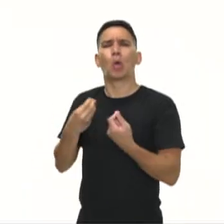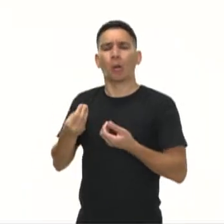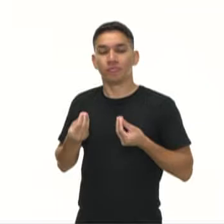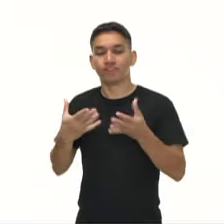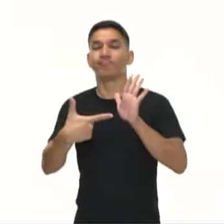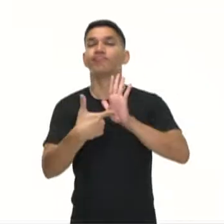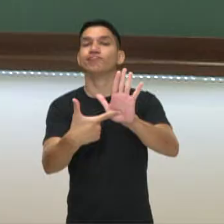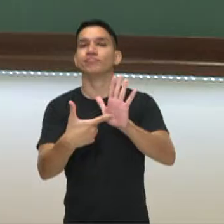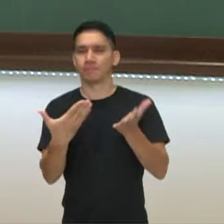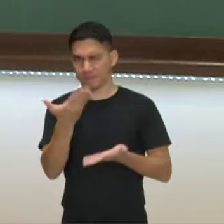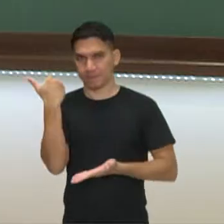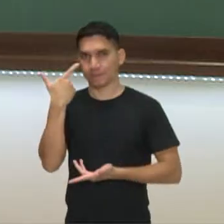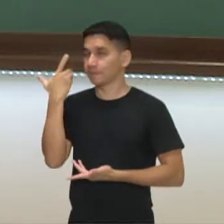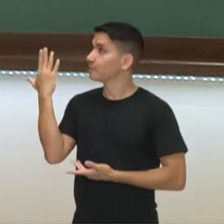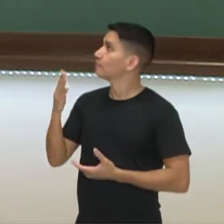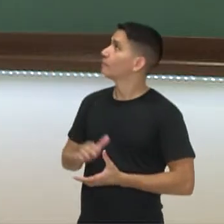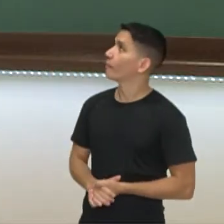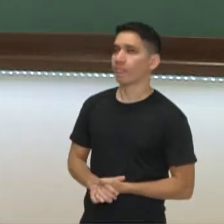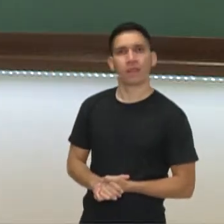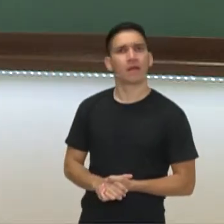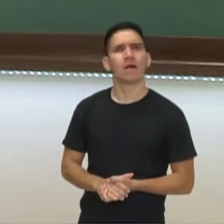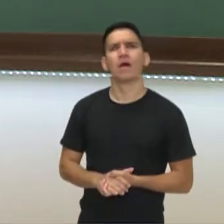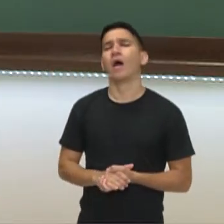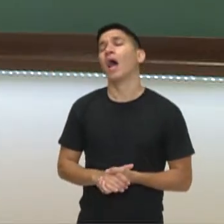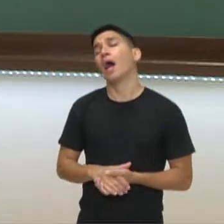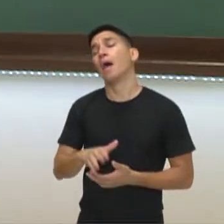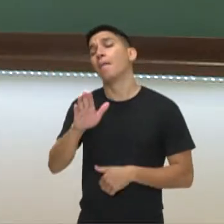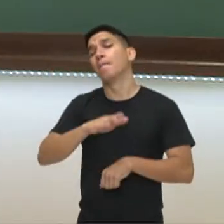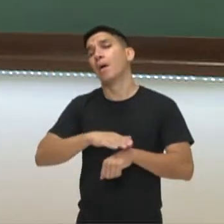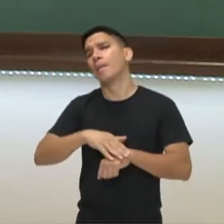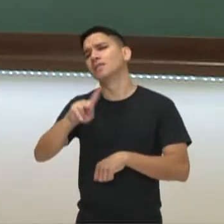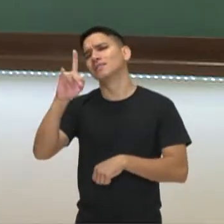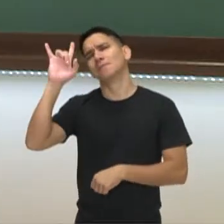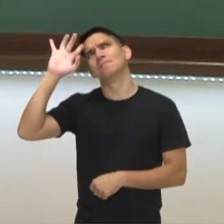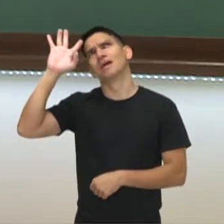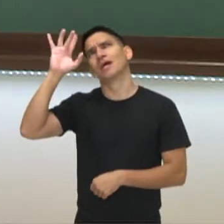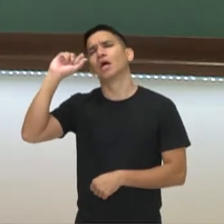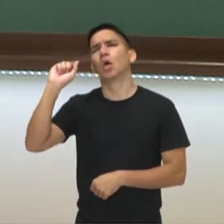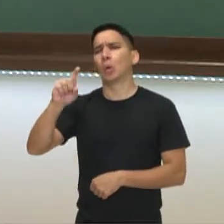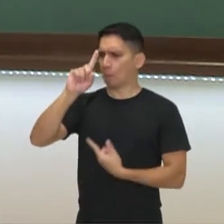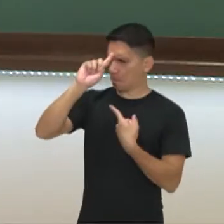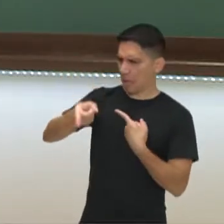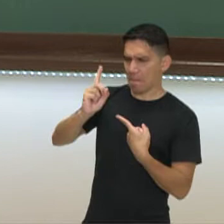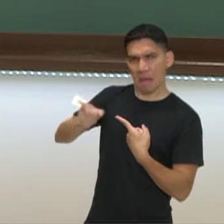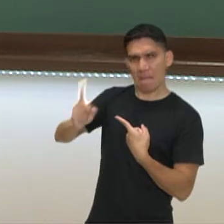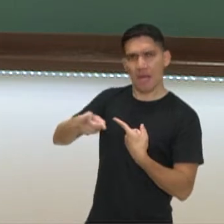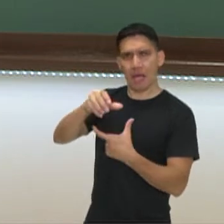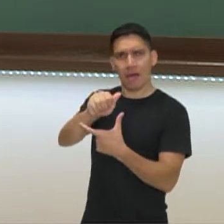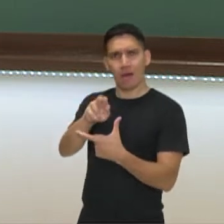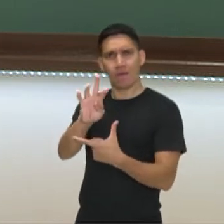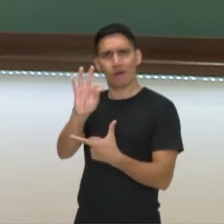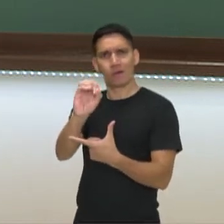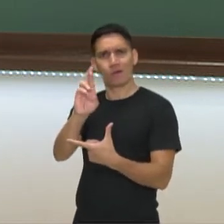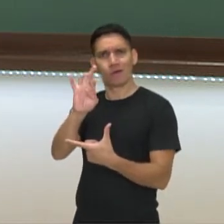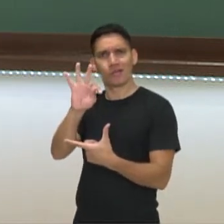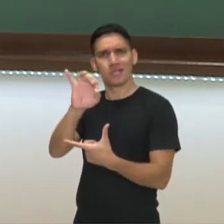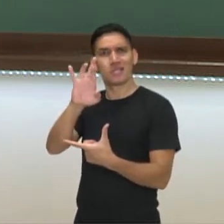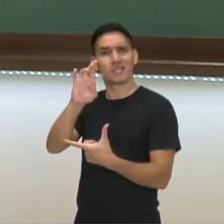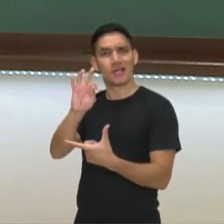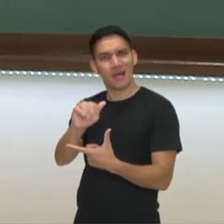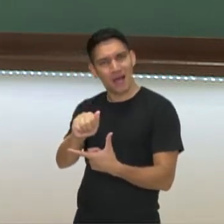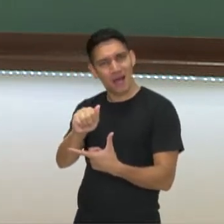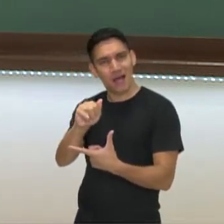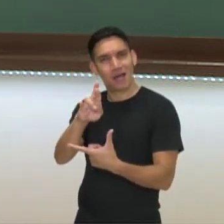comigo? O que vem em sua mente quando você pensa em autoritarismo? Vamos